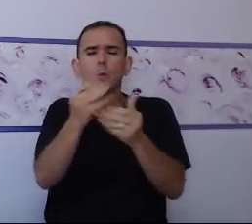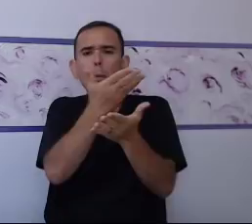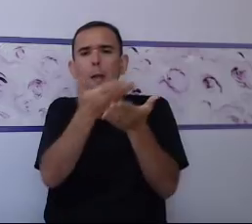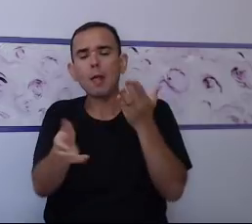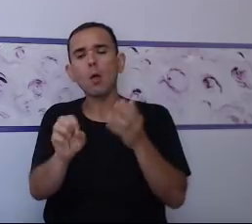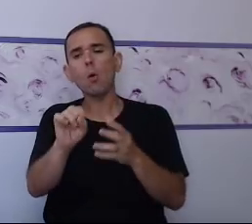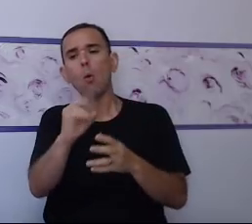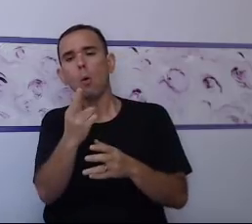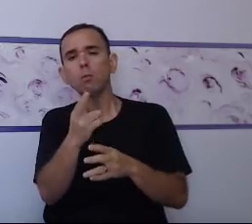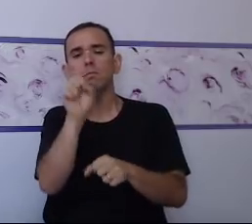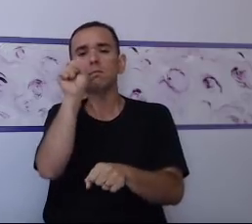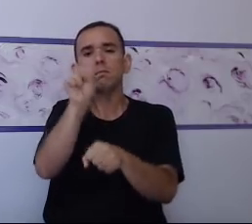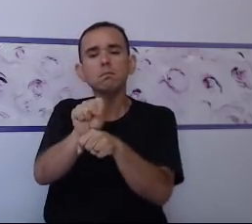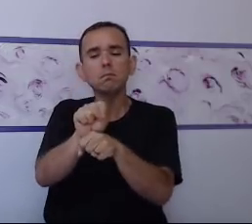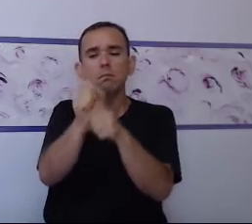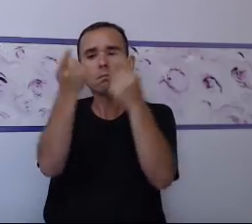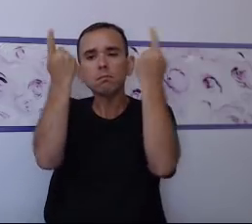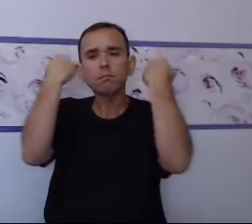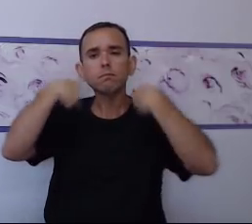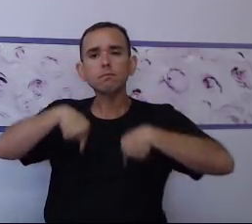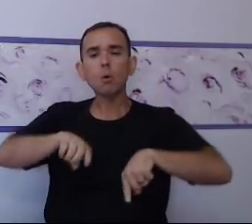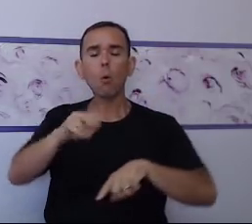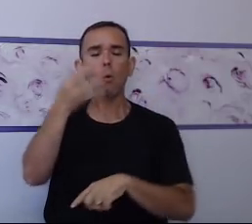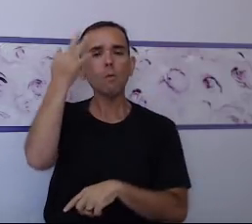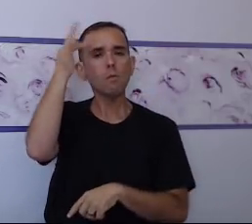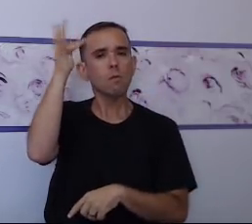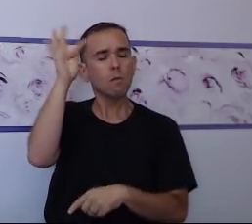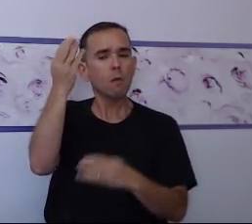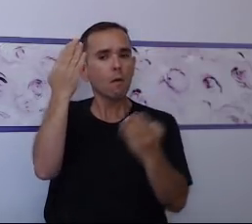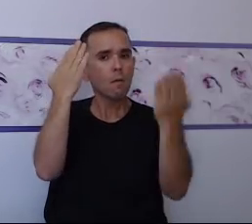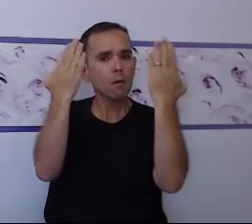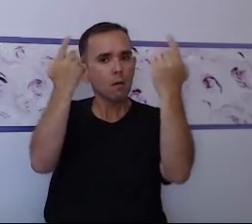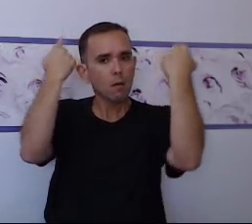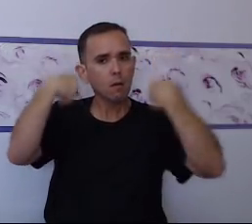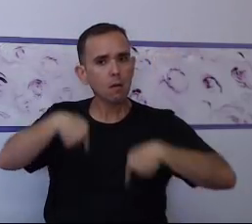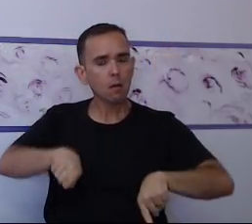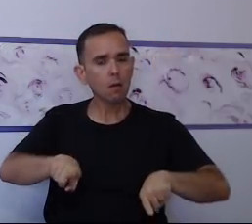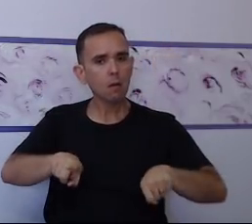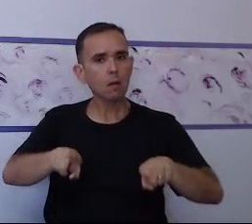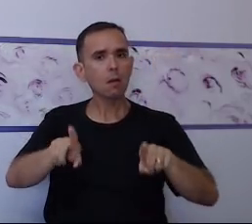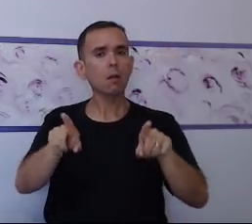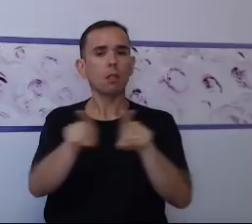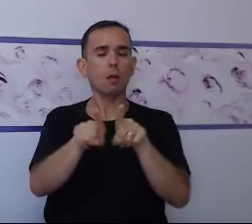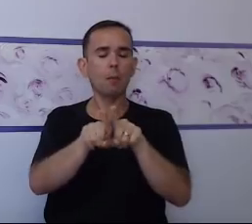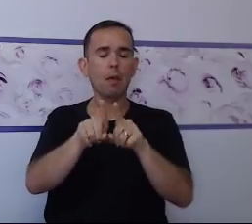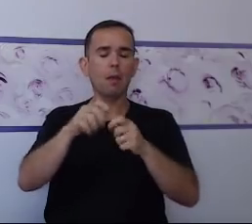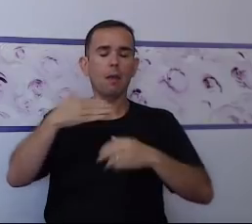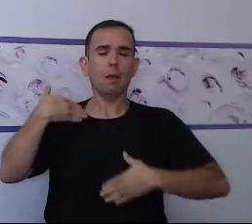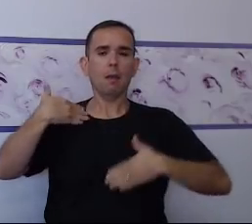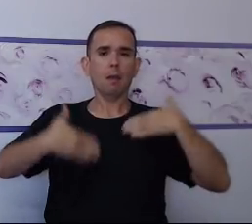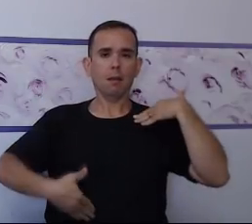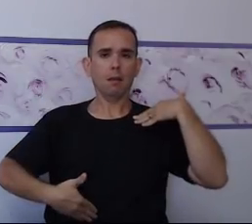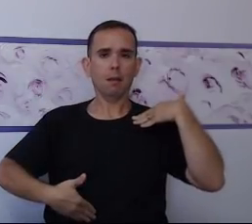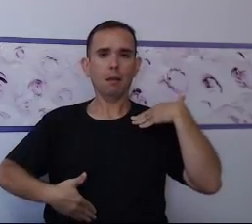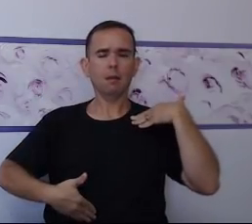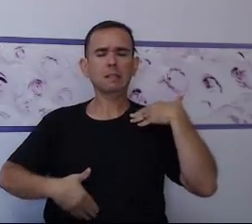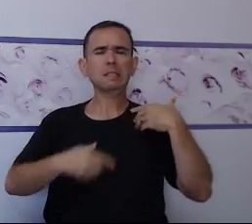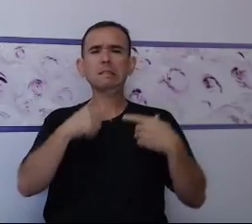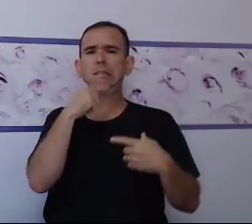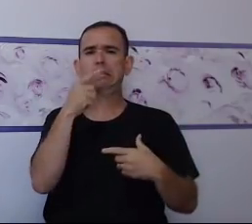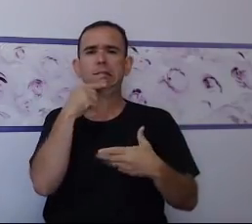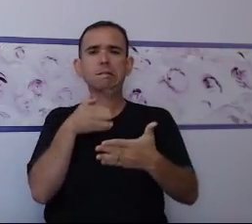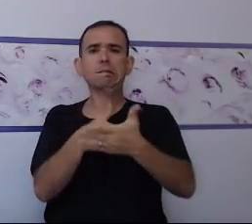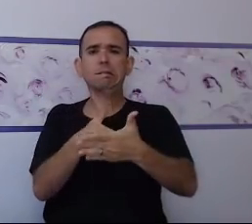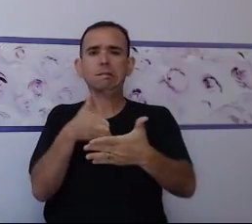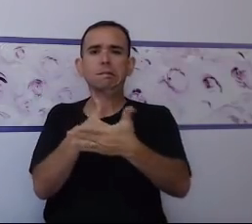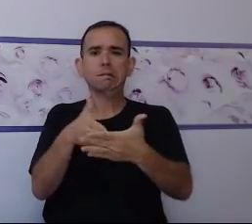ou anormalidade de uma estrutura ou função psicológica, fisiológica ou anatômica, que gera incapacidade para